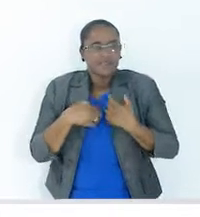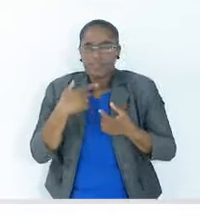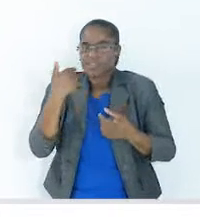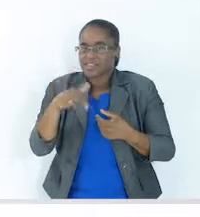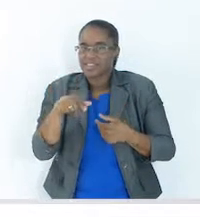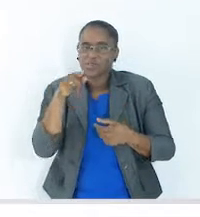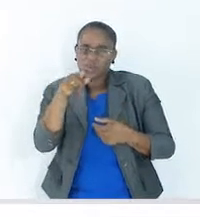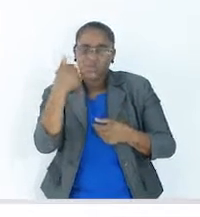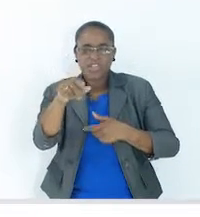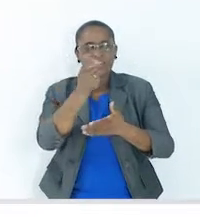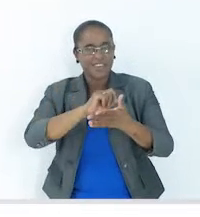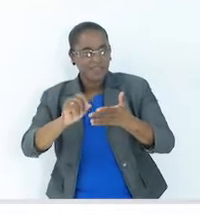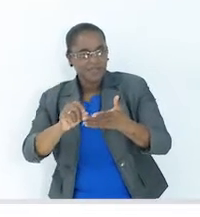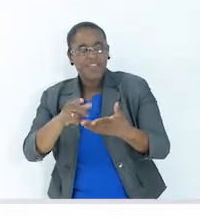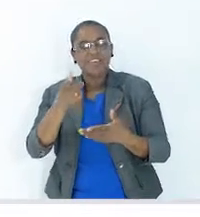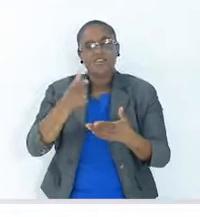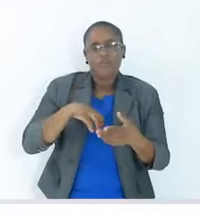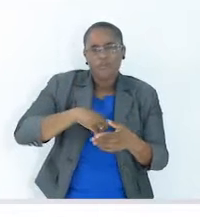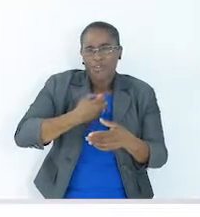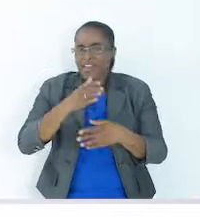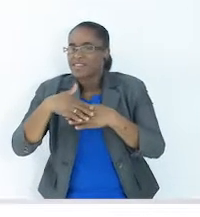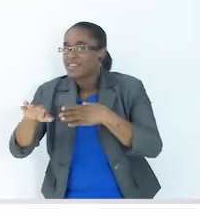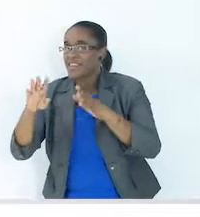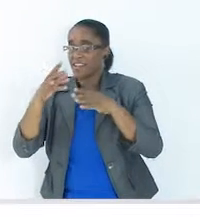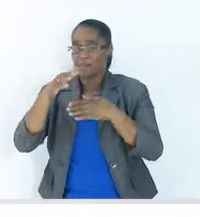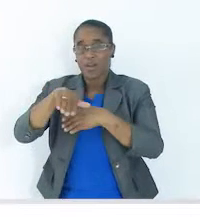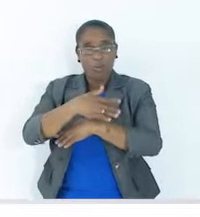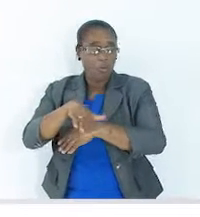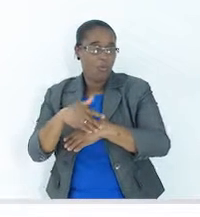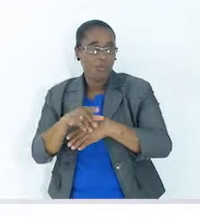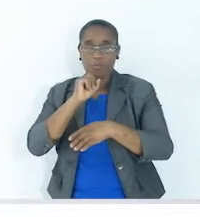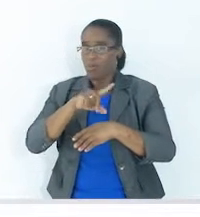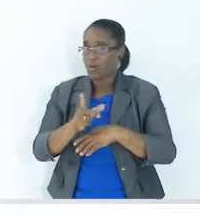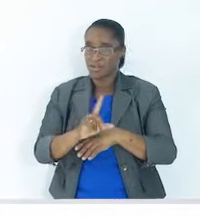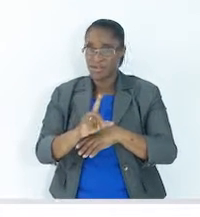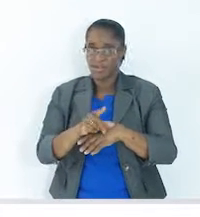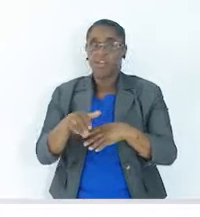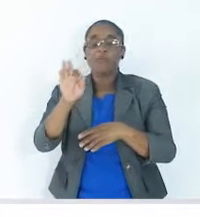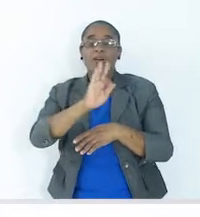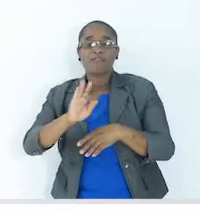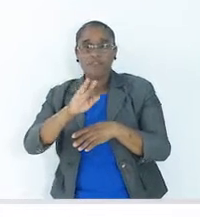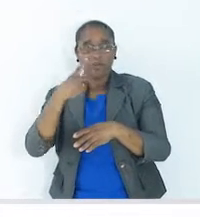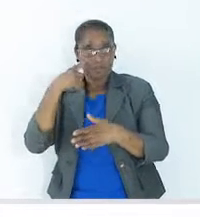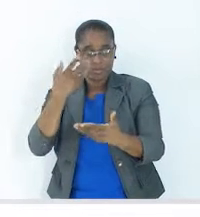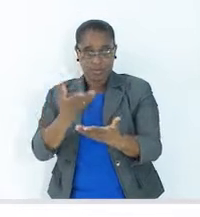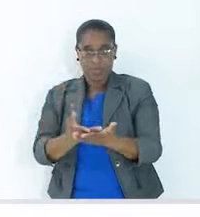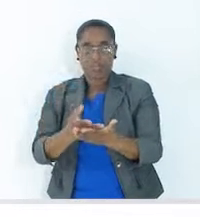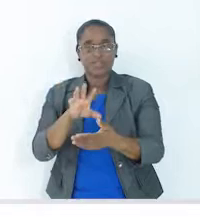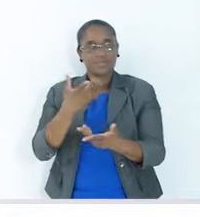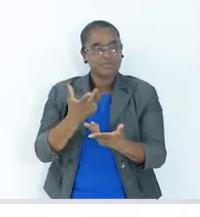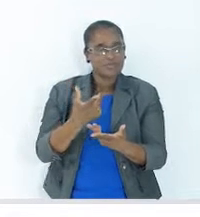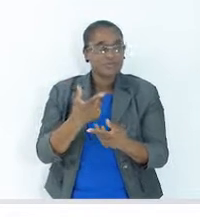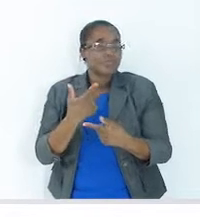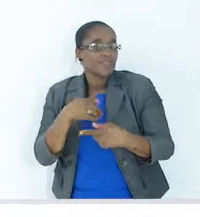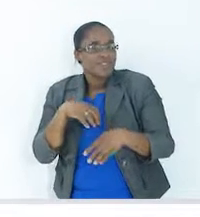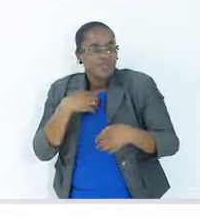com saudades, com vontade de sair lá para fora, que não podes, é uma forma de mostrar as emoções.